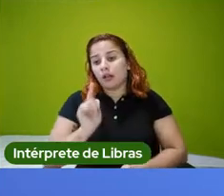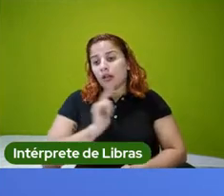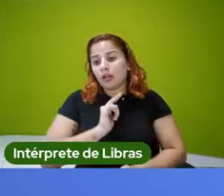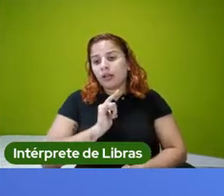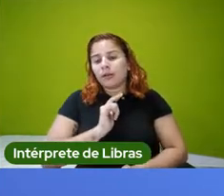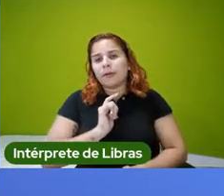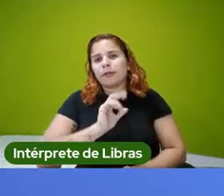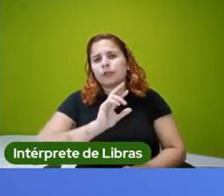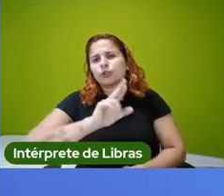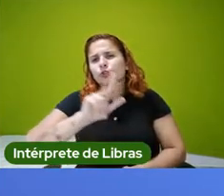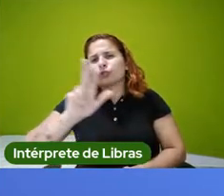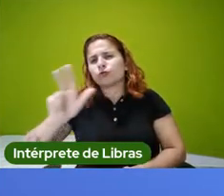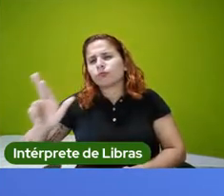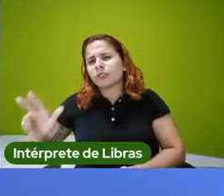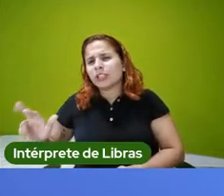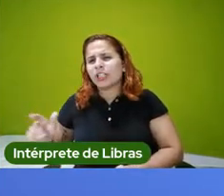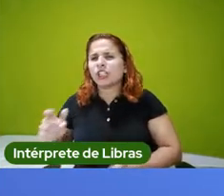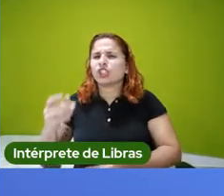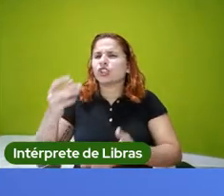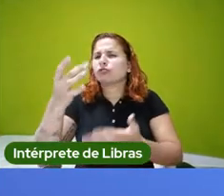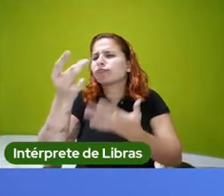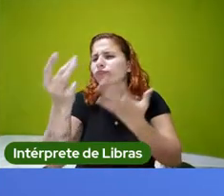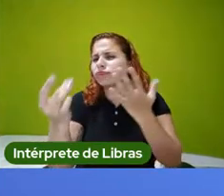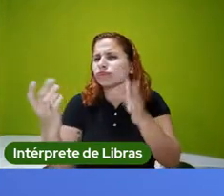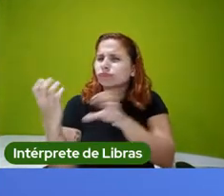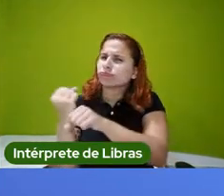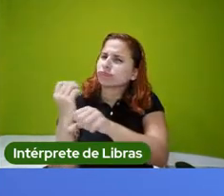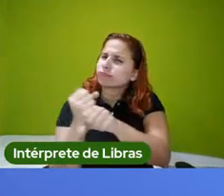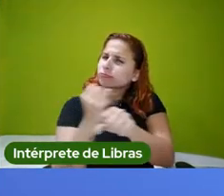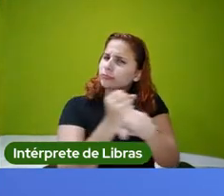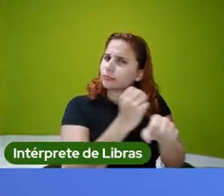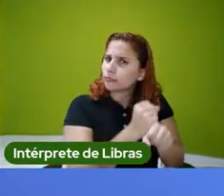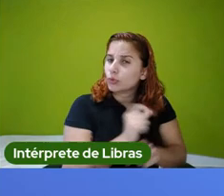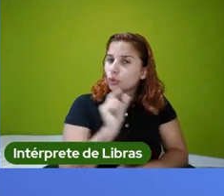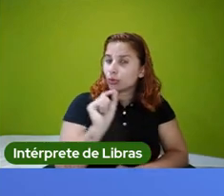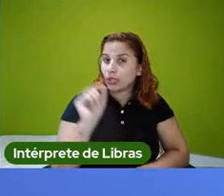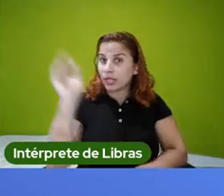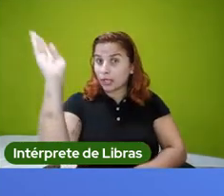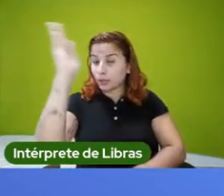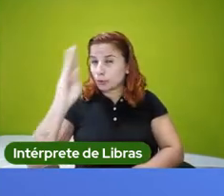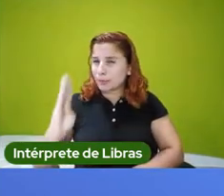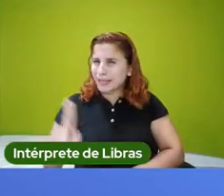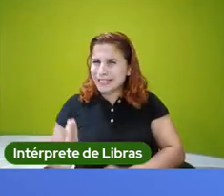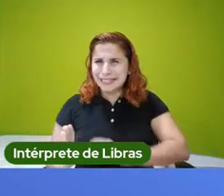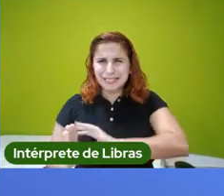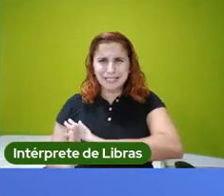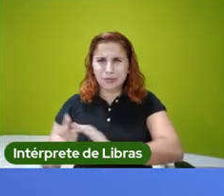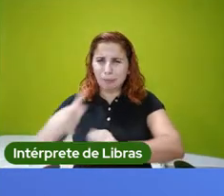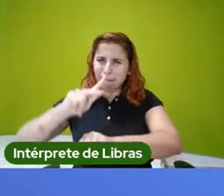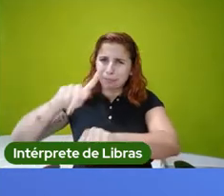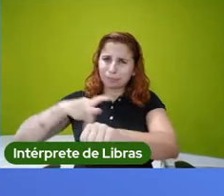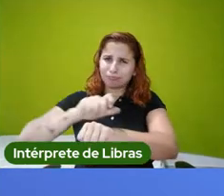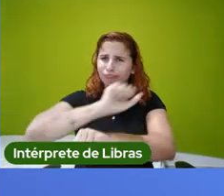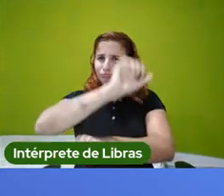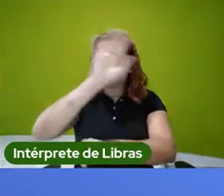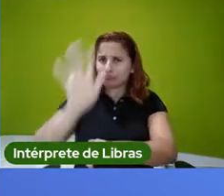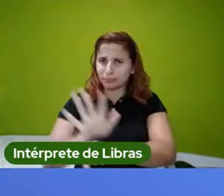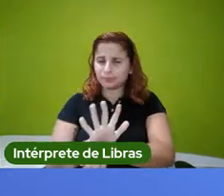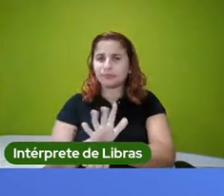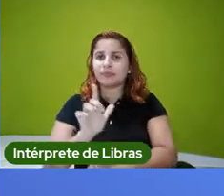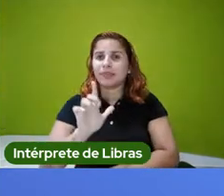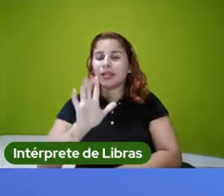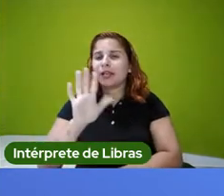dados aí, eu já ouvi ao longo do ano passado, em algum momento eu ouvi que no Brasil inteiro, acho que em torno de